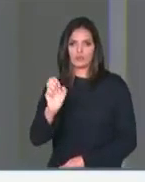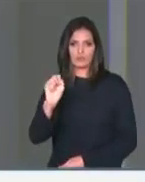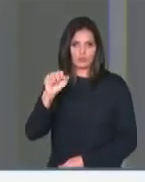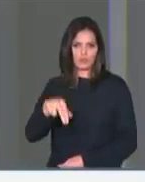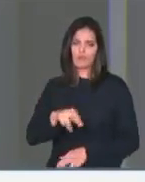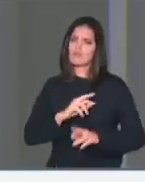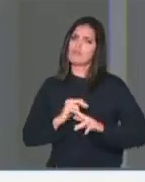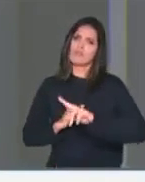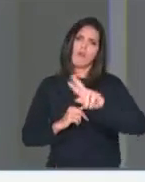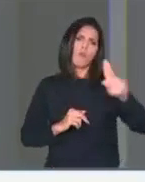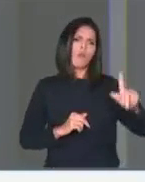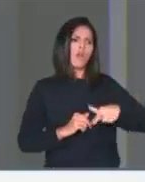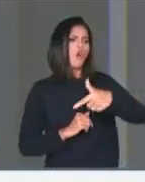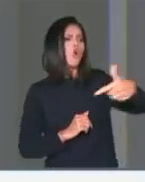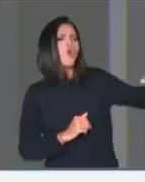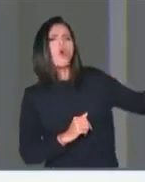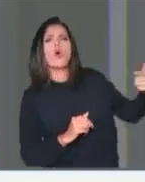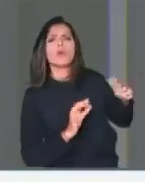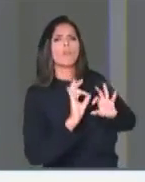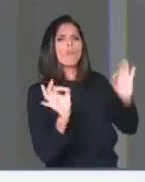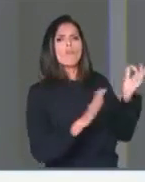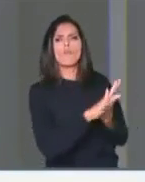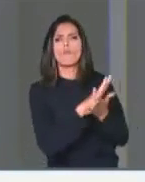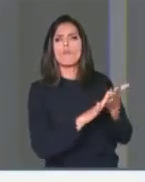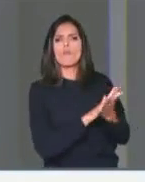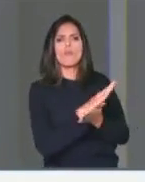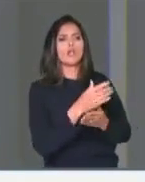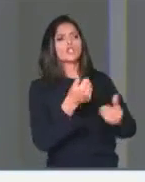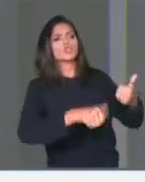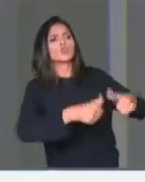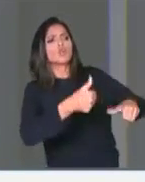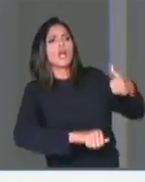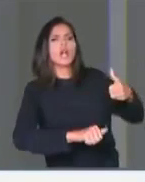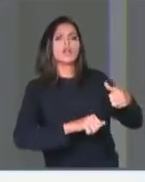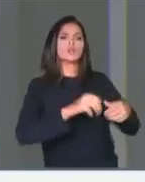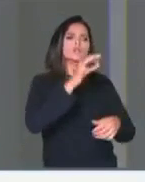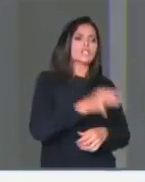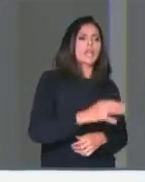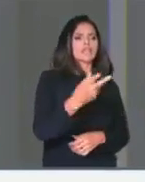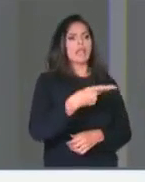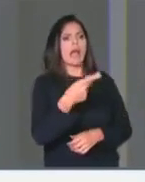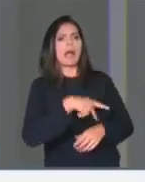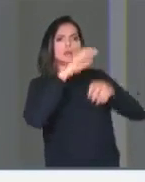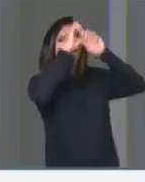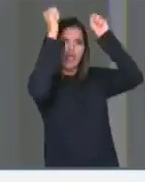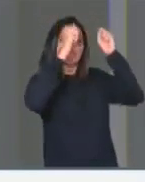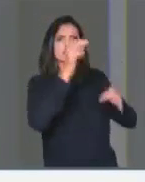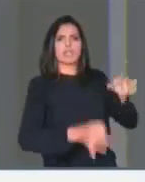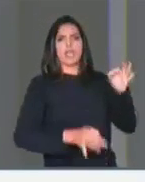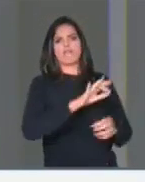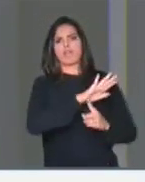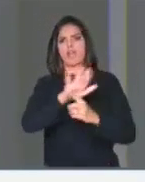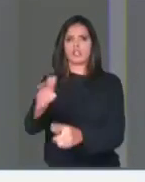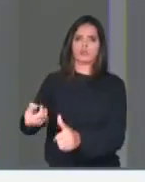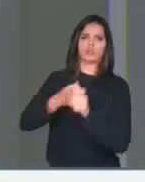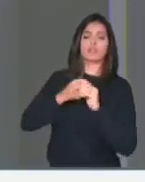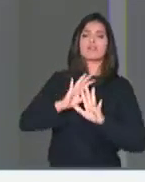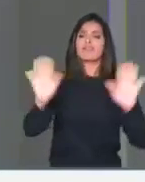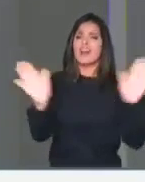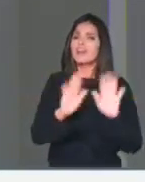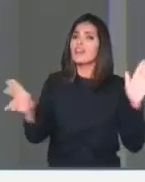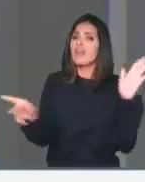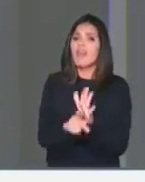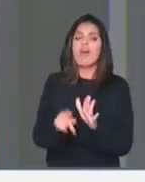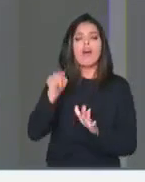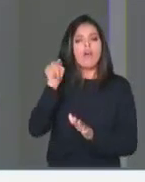não é sobre procedimento não é sobre nem o procedimento do stf tão pouco do procedimento dessa casa estamos voltando pelo